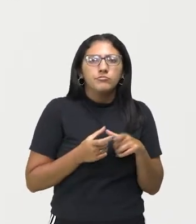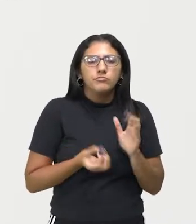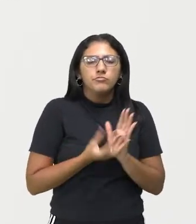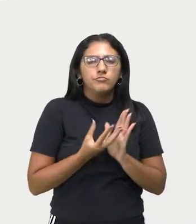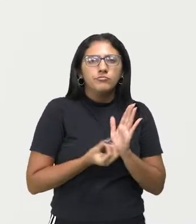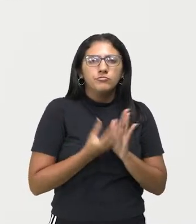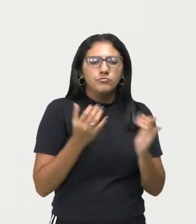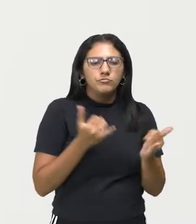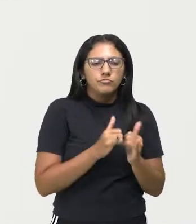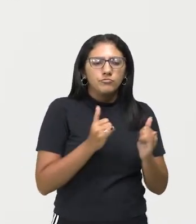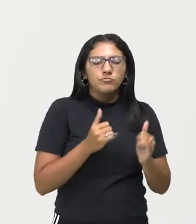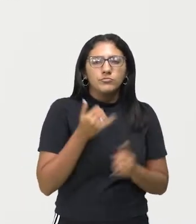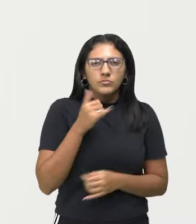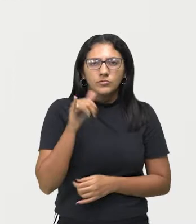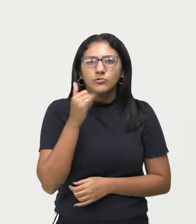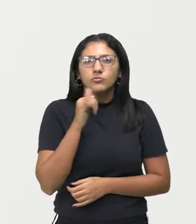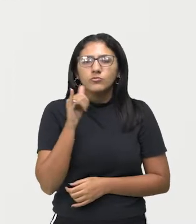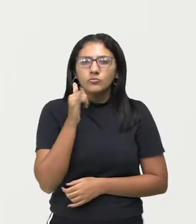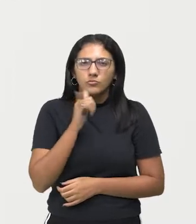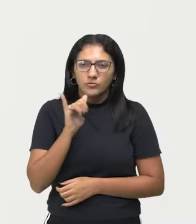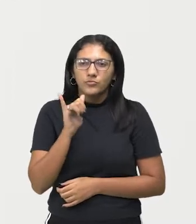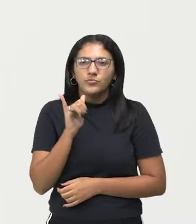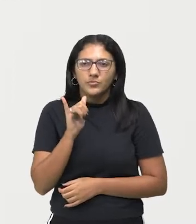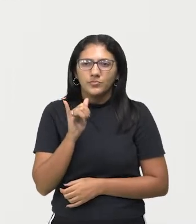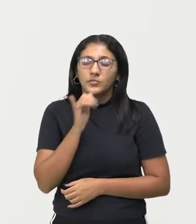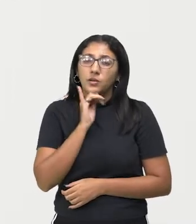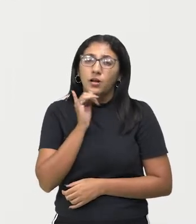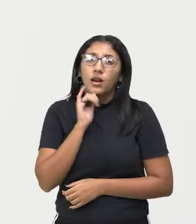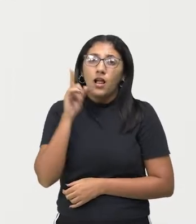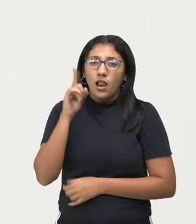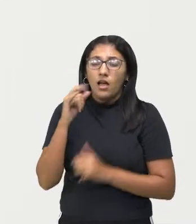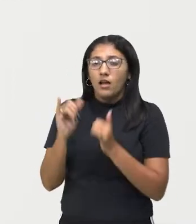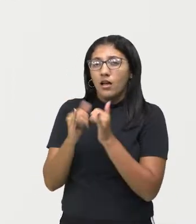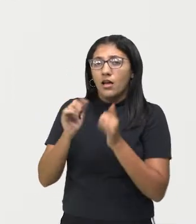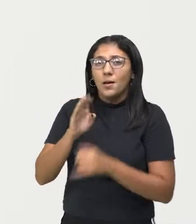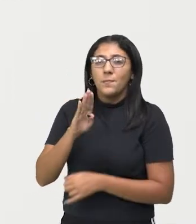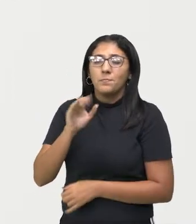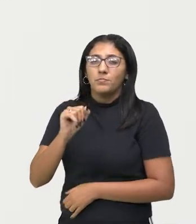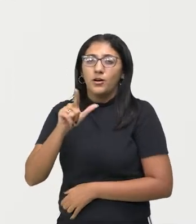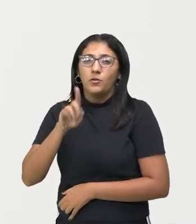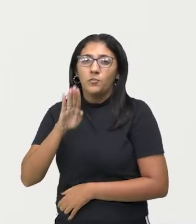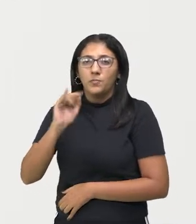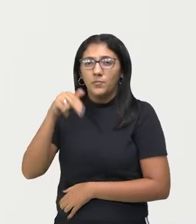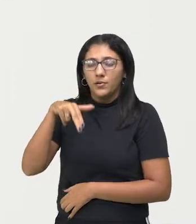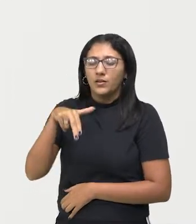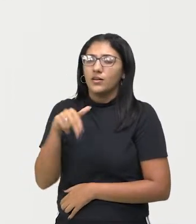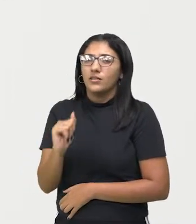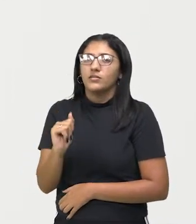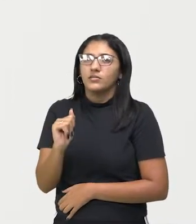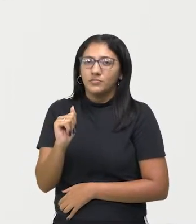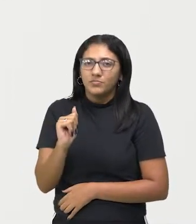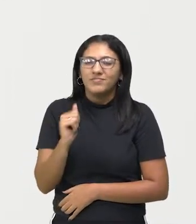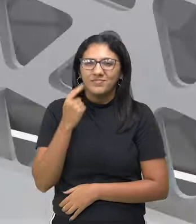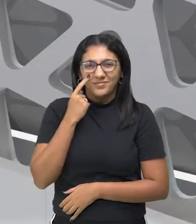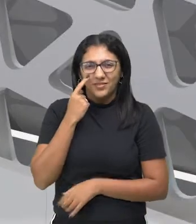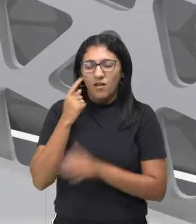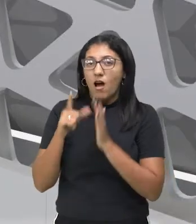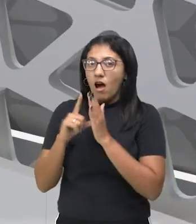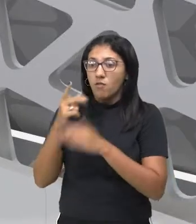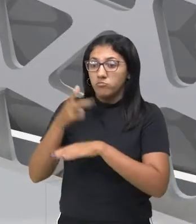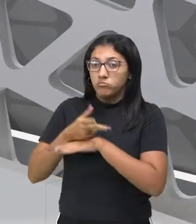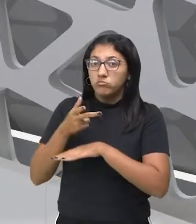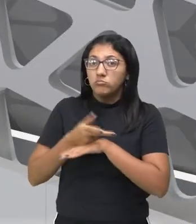energia gerada, como é o caso da usina hidrelétrica de Balbina. Então, que vocês viram lá na animação, para